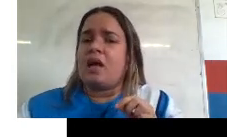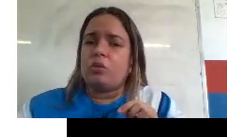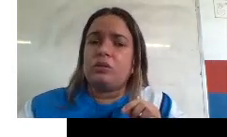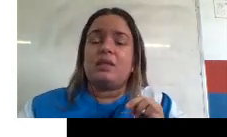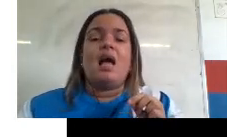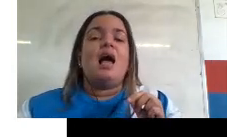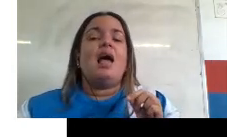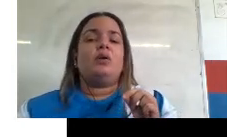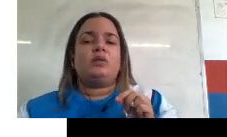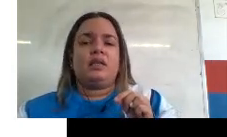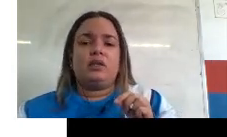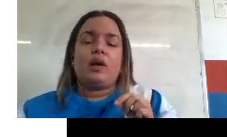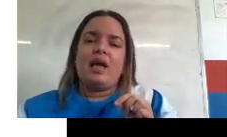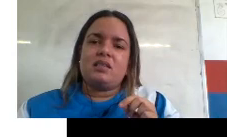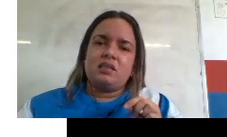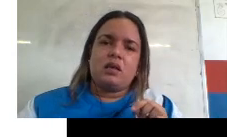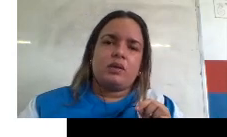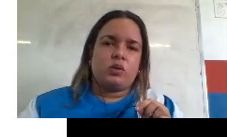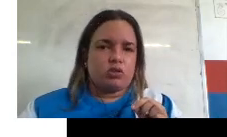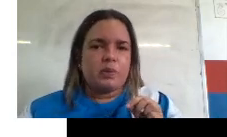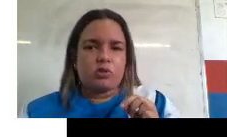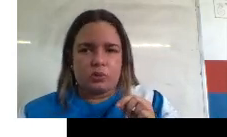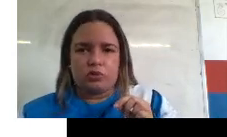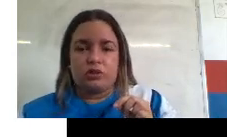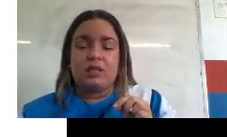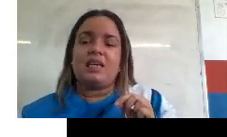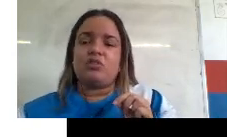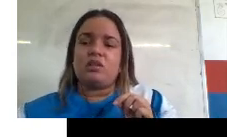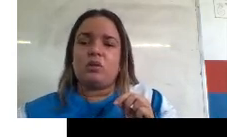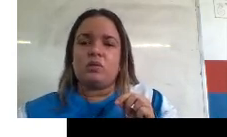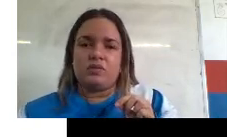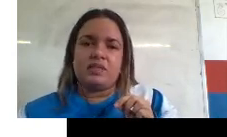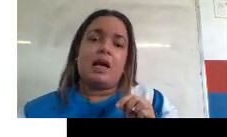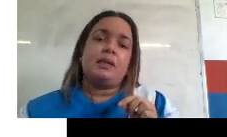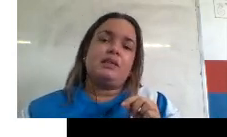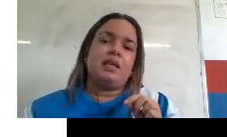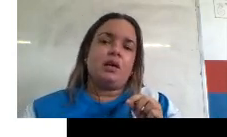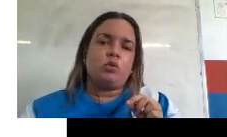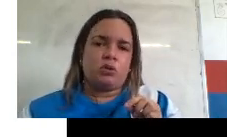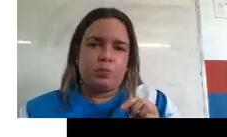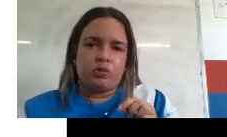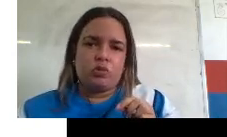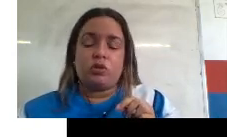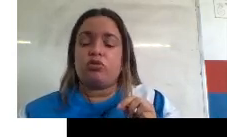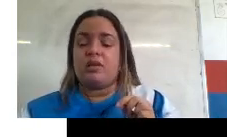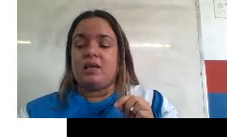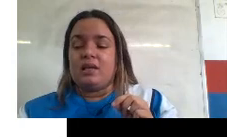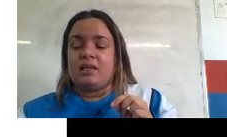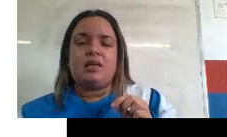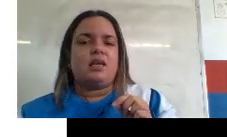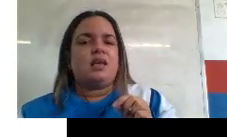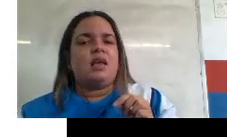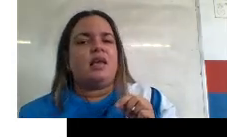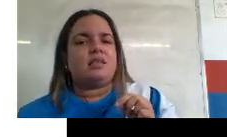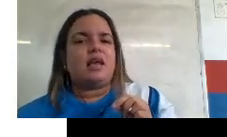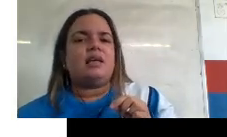Direito à saúde é um direito essencial para algumas pessoas. E a gente, inclusive, sabe que tem algumas pessoas